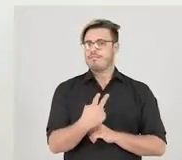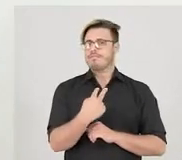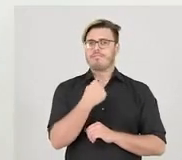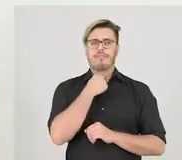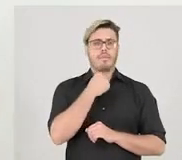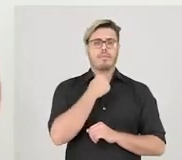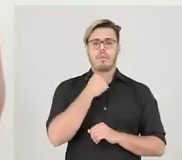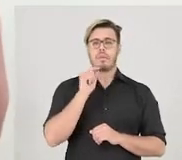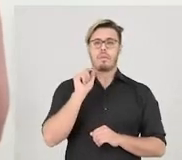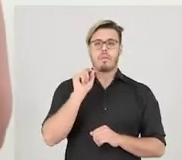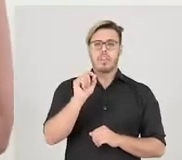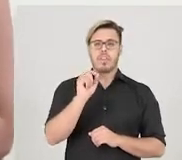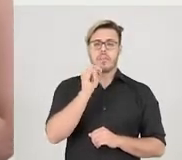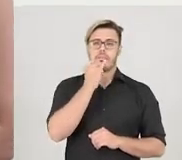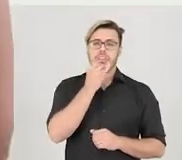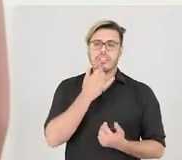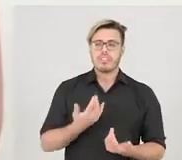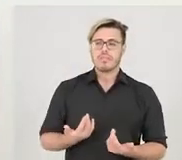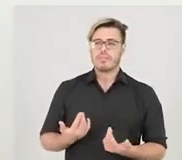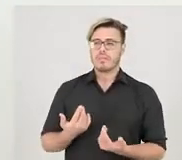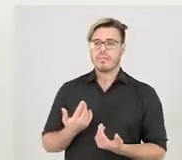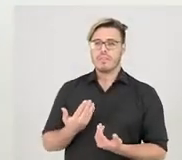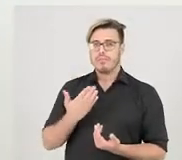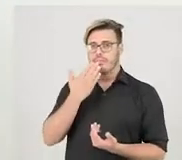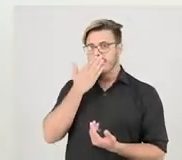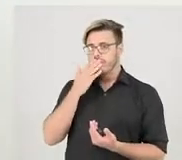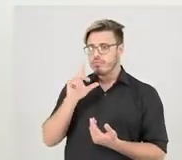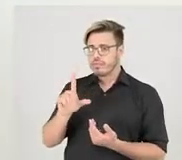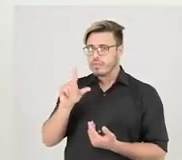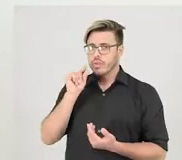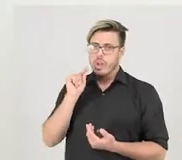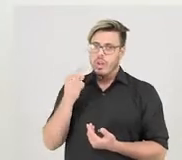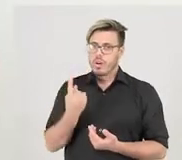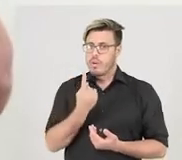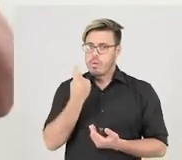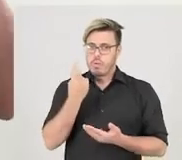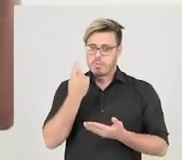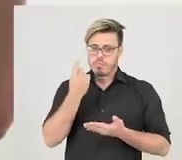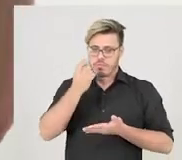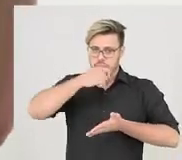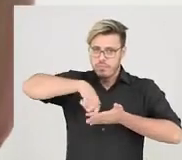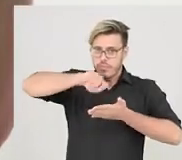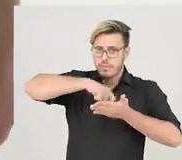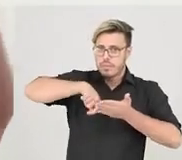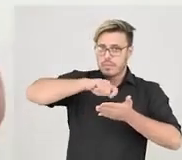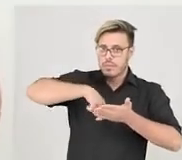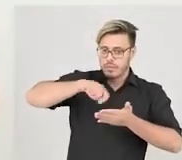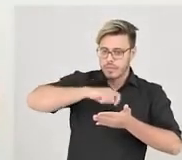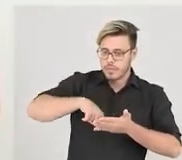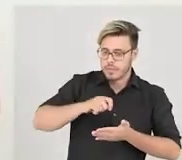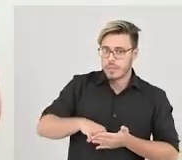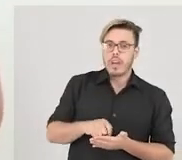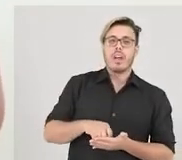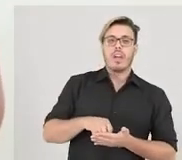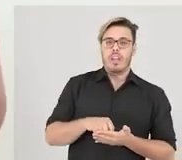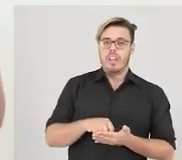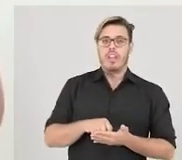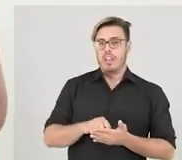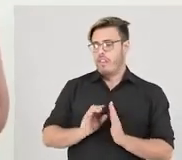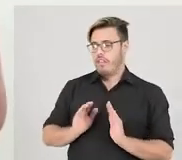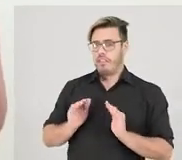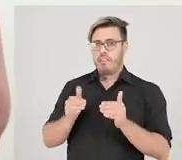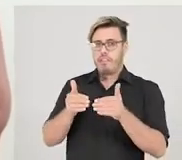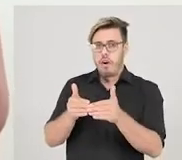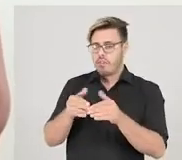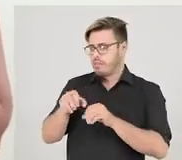educacional individualizado, colocá-la no meu roteiro pedagógico e dissociá-la totalmente do que a turma está fazendo.